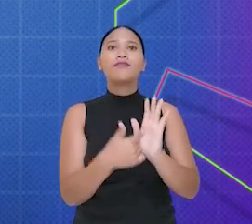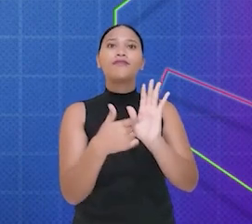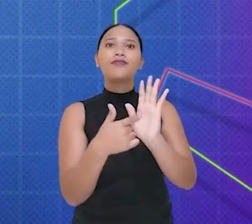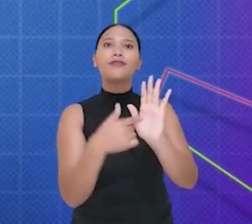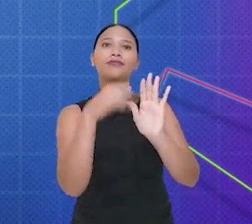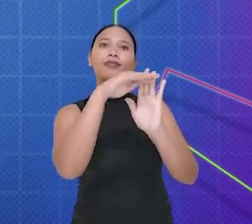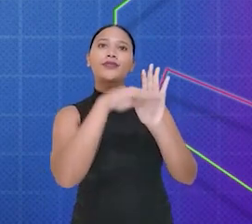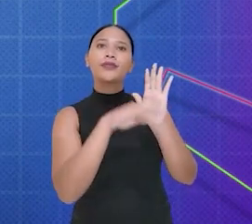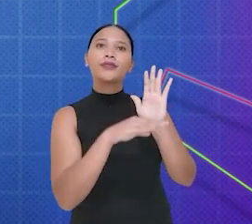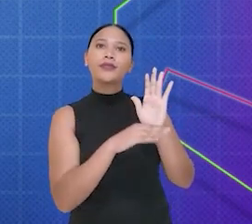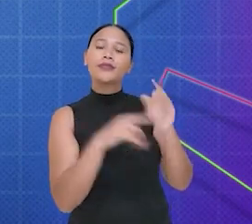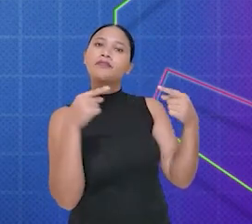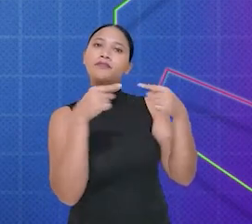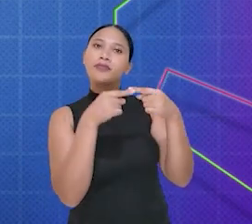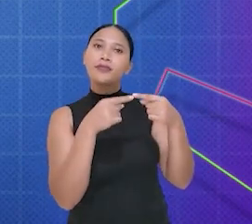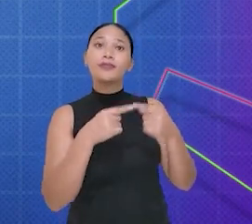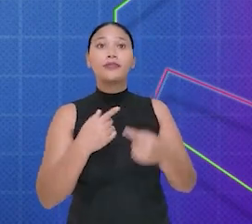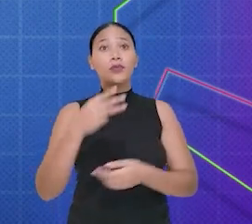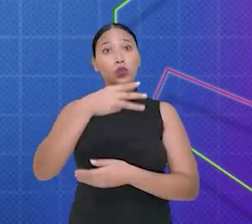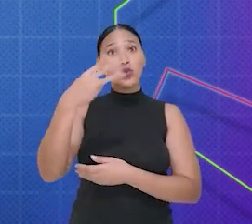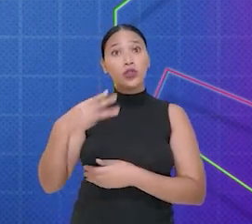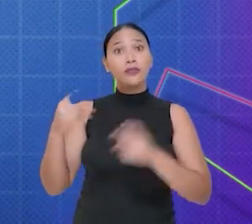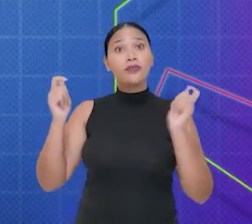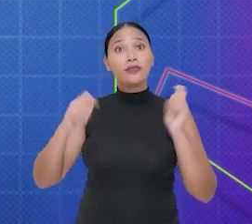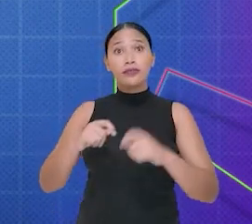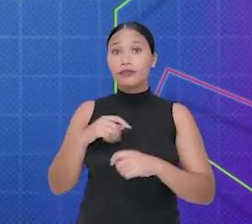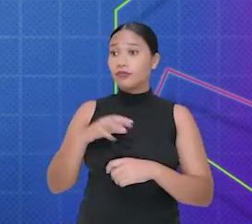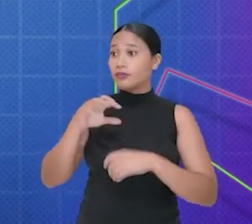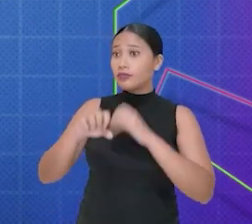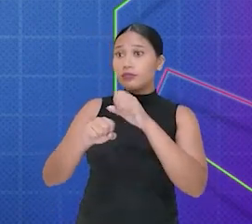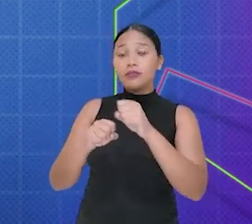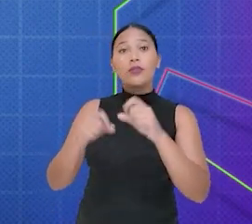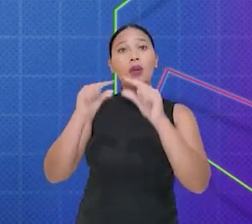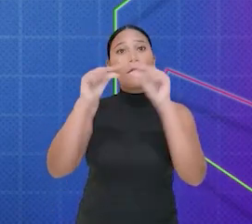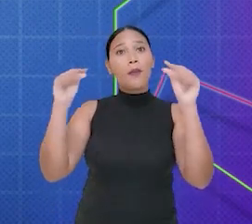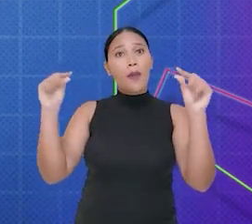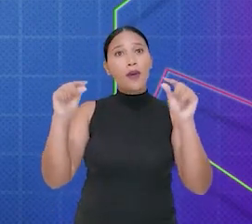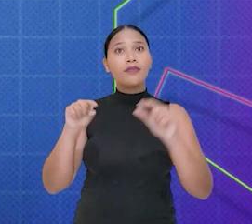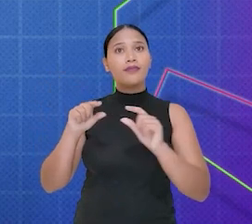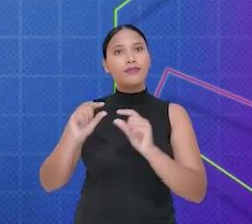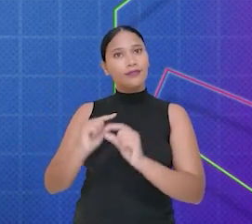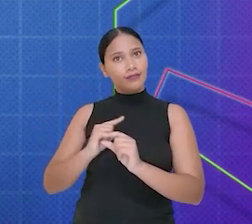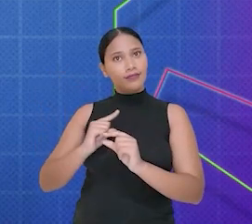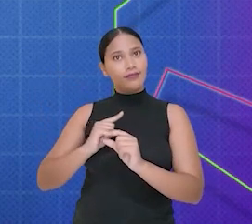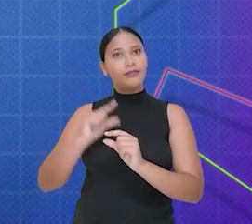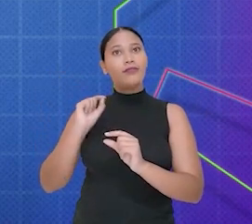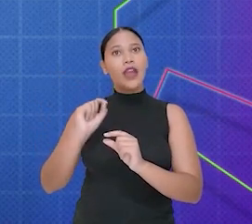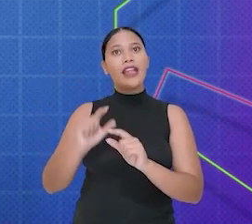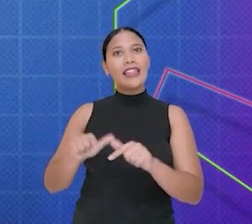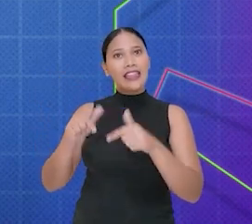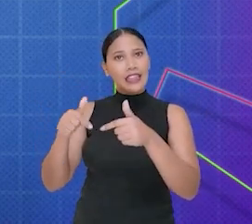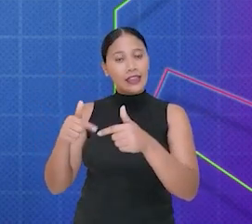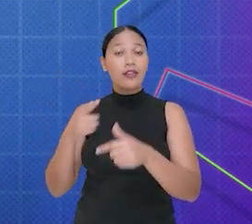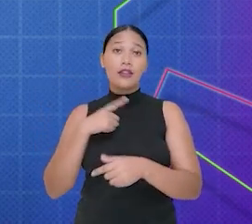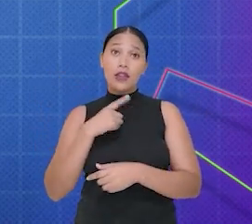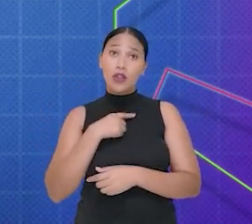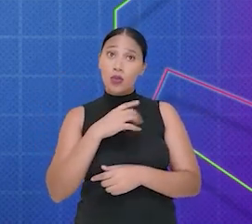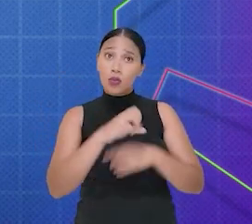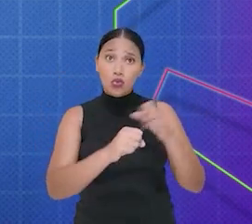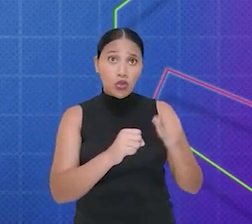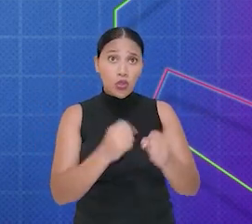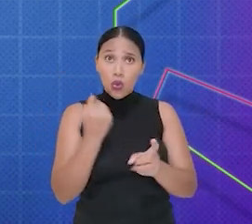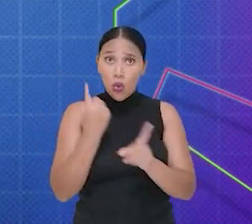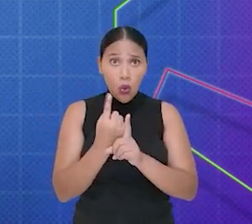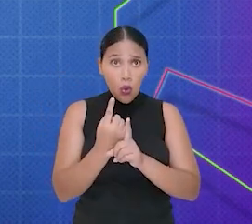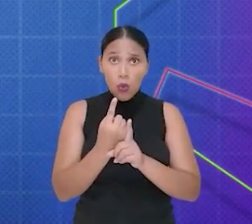pesquisa e ela exibirá os resultados correspondentes. No Windows, você pode acessar a barra de pesquisa na barra de tarefas. Use comandos de busca.